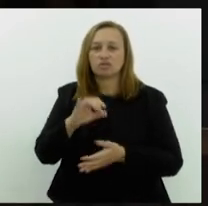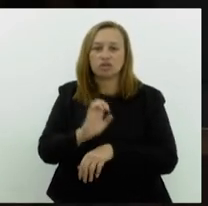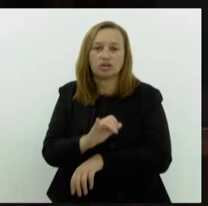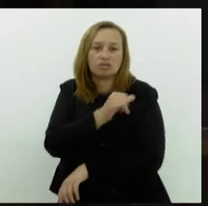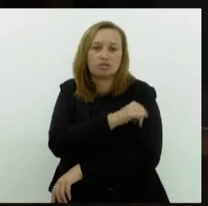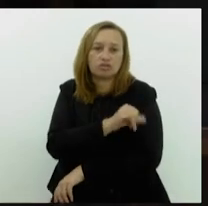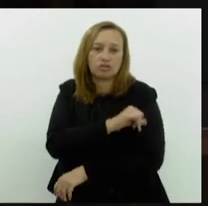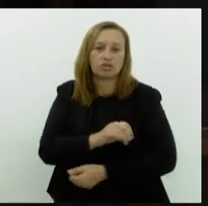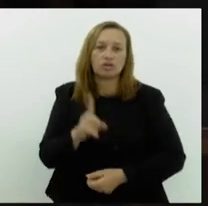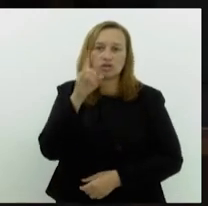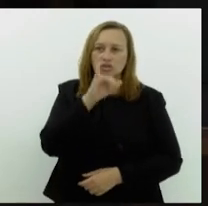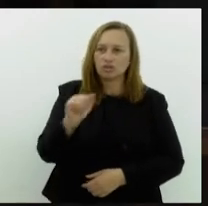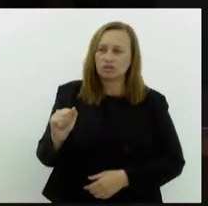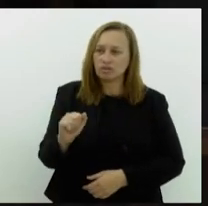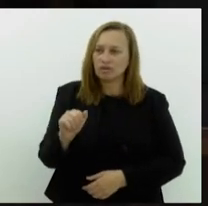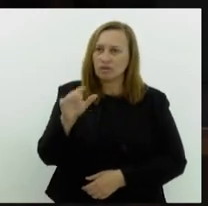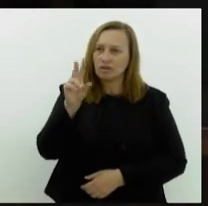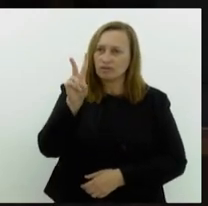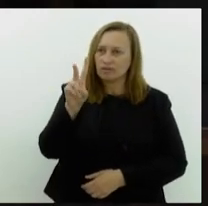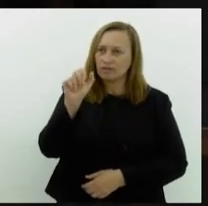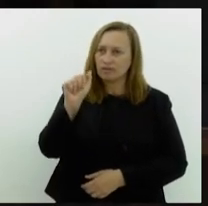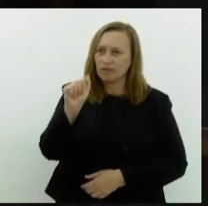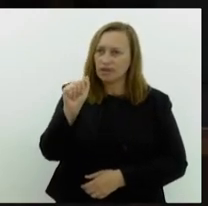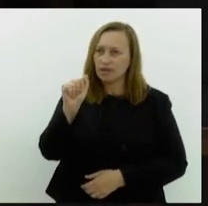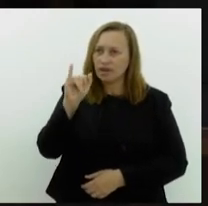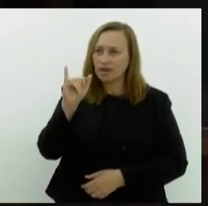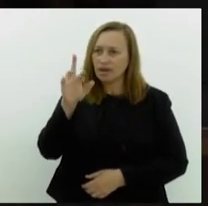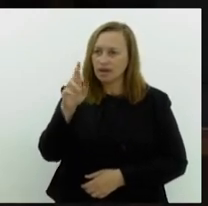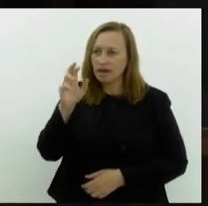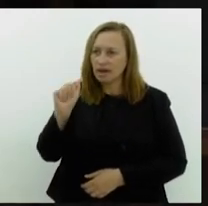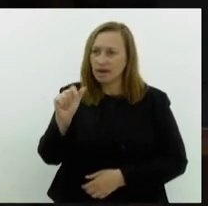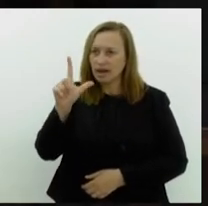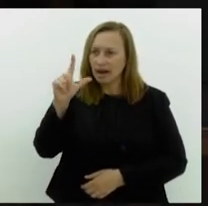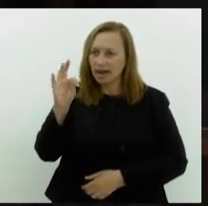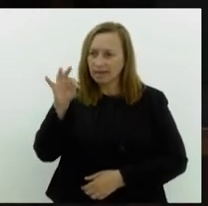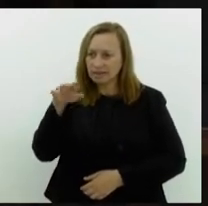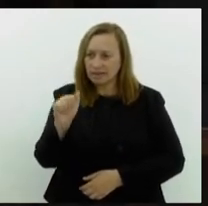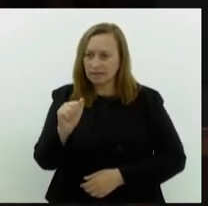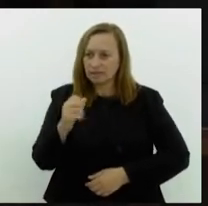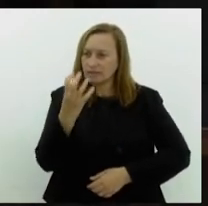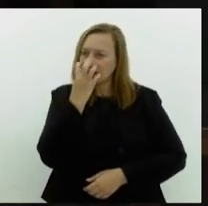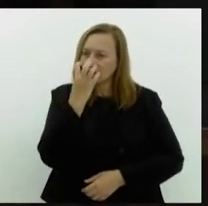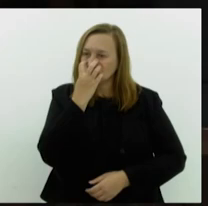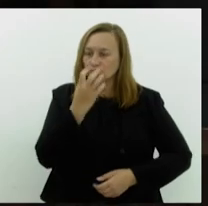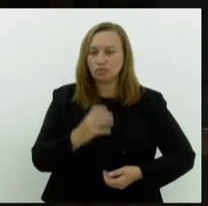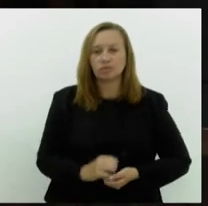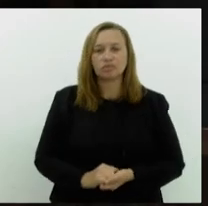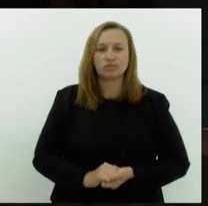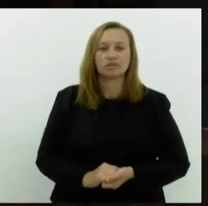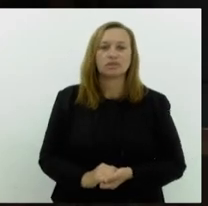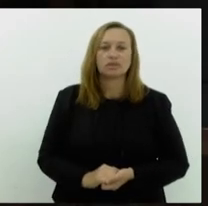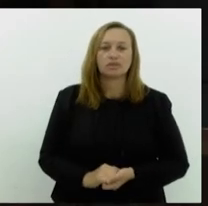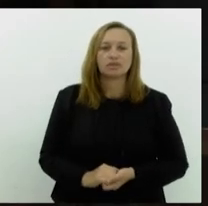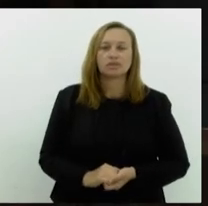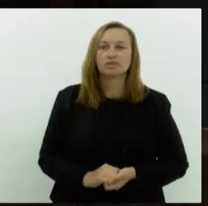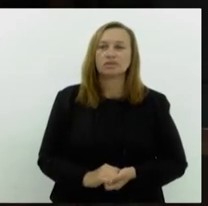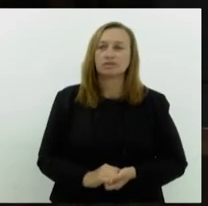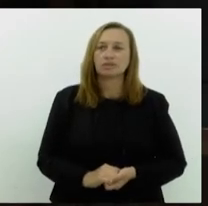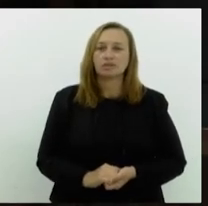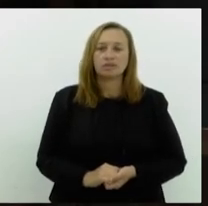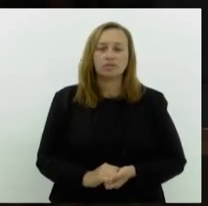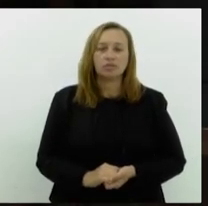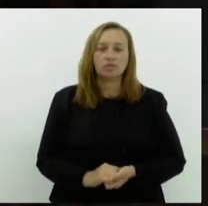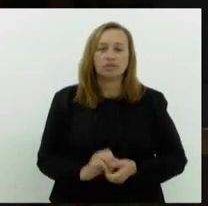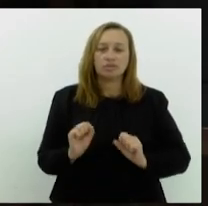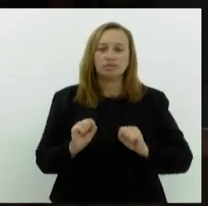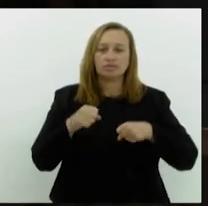Janeiro, o dia do vira-lata, parecer das comissões de Constituição e Justiça, pela juricidade, de